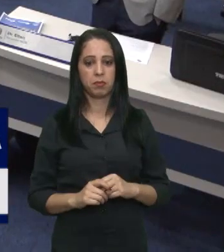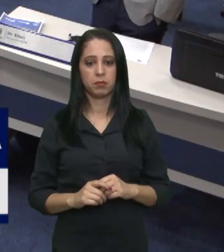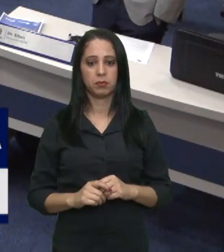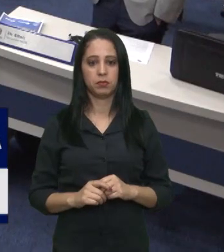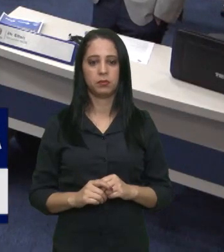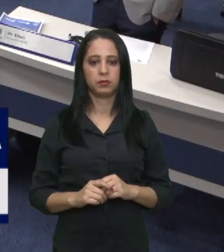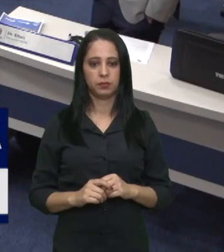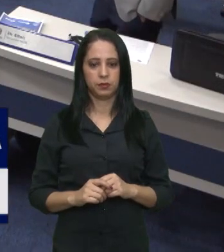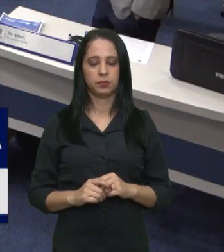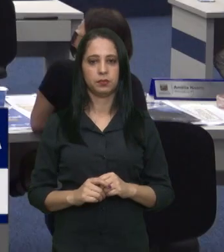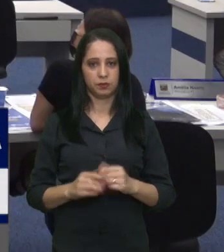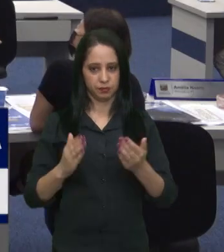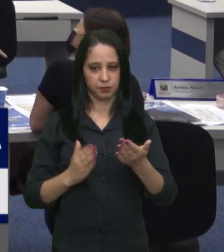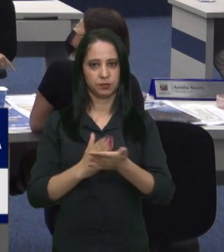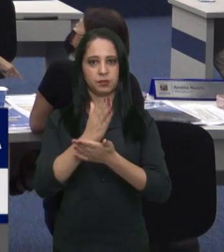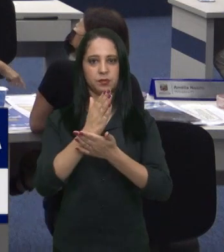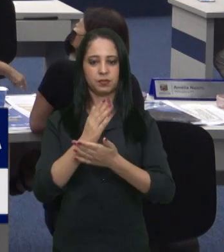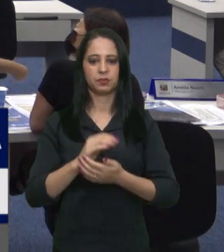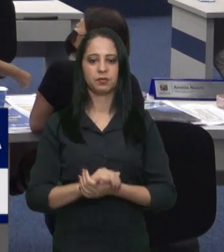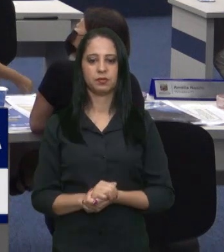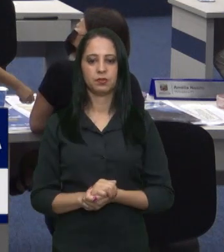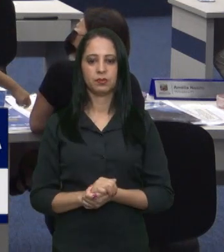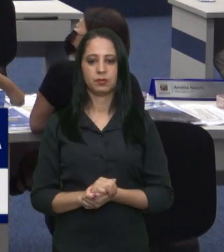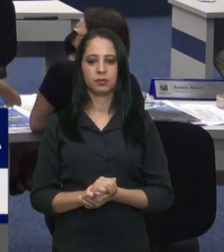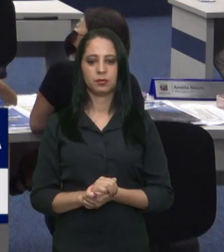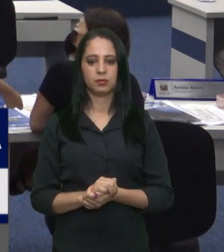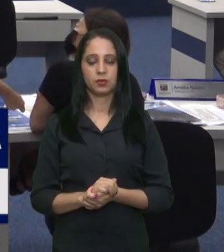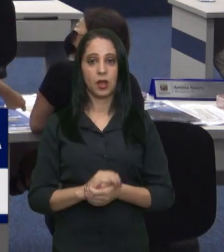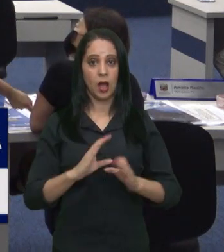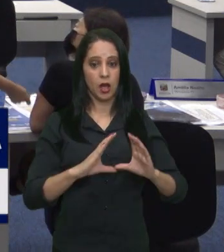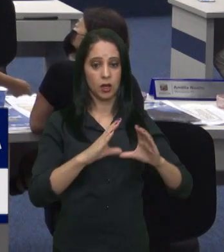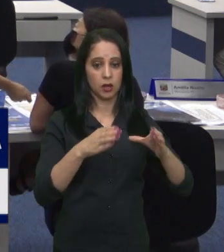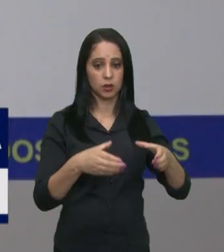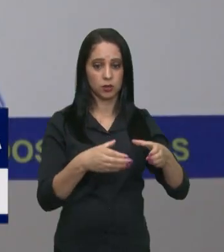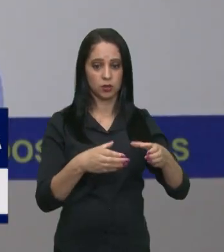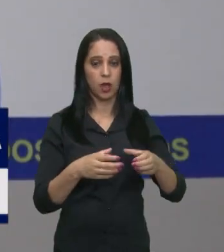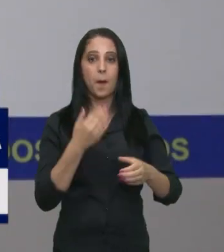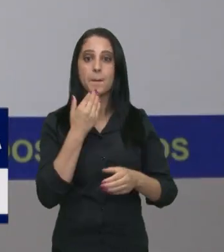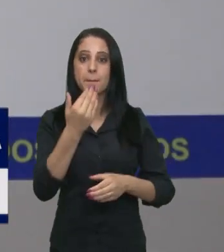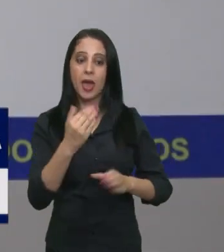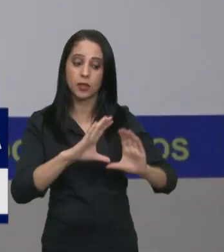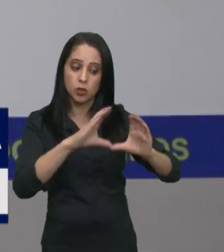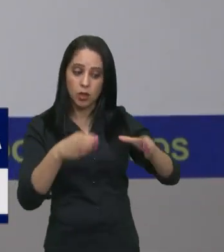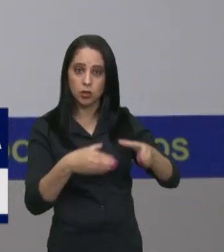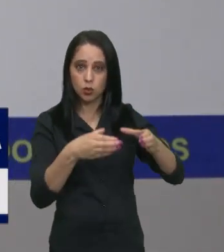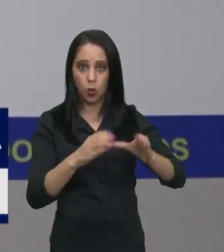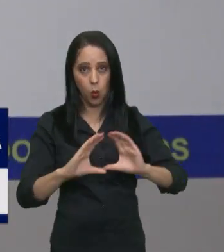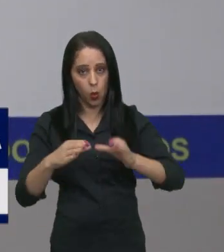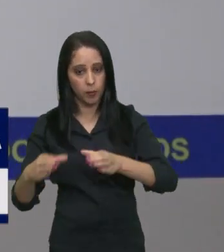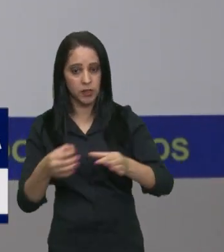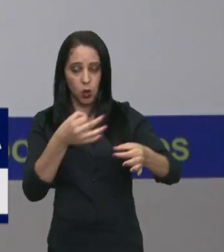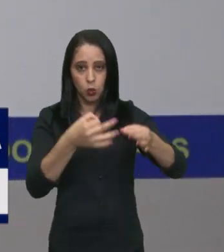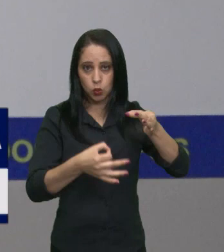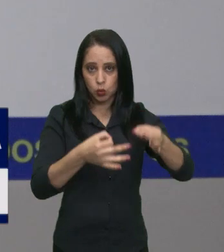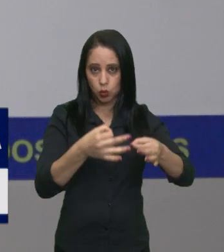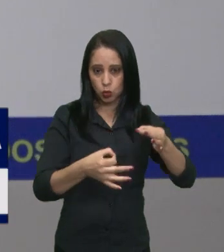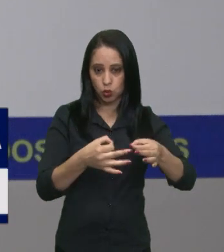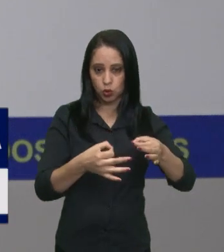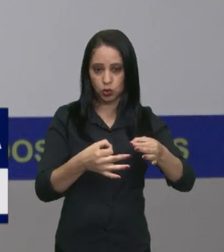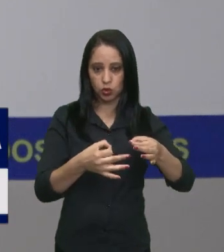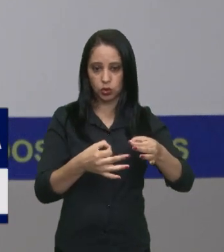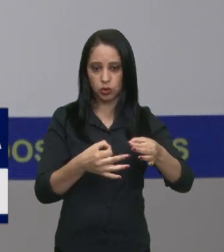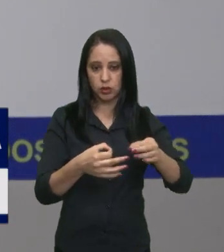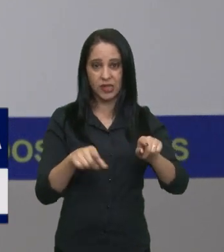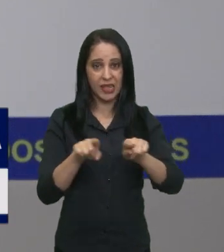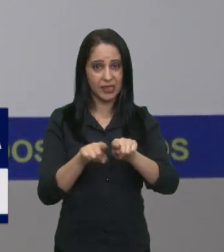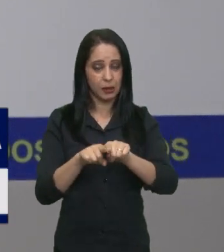manifestação contrária. Aprovado por unanimidade. Solicito que agora as comissões de Justiça